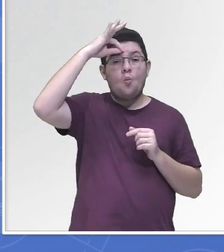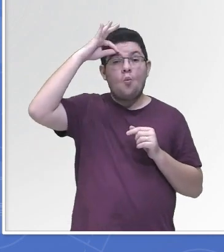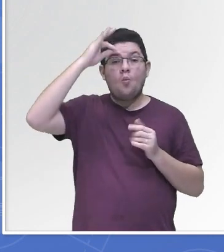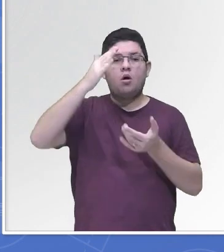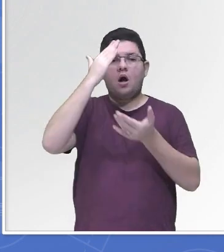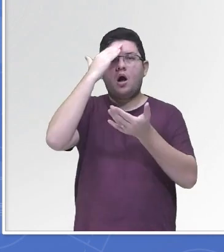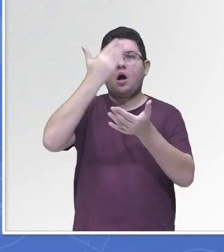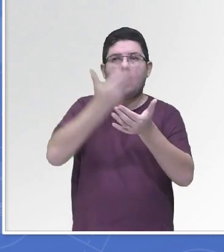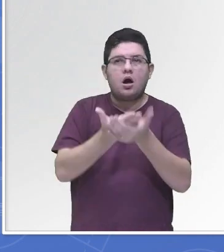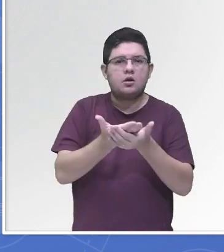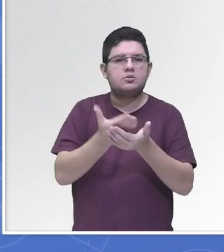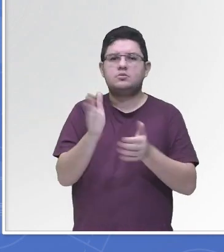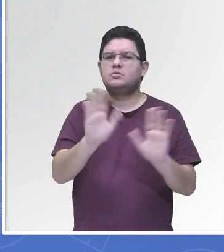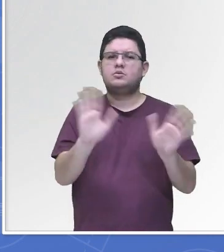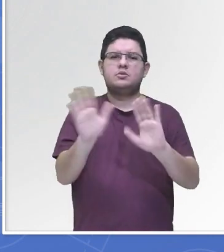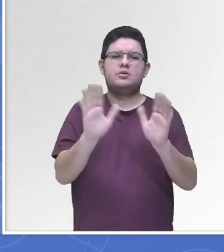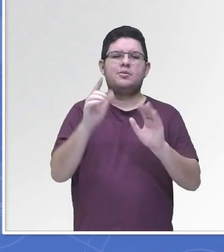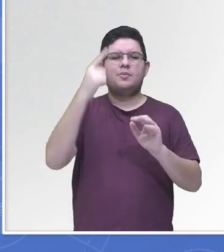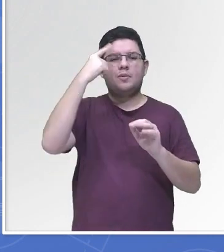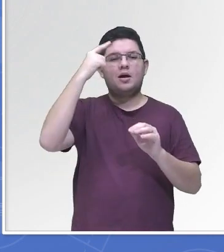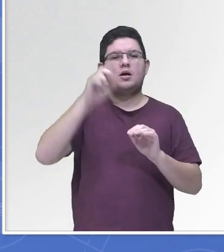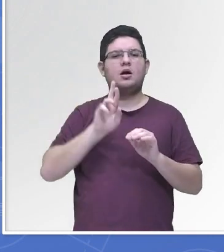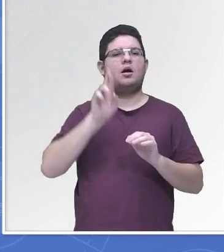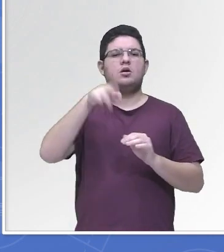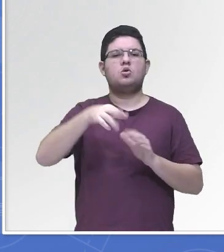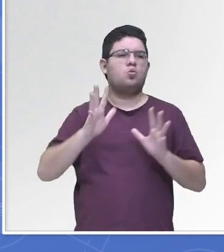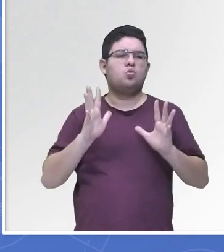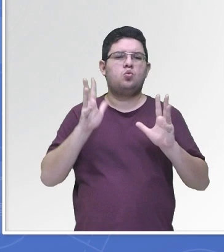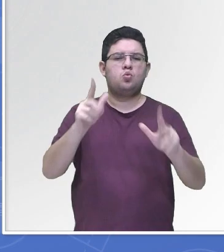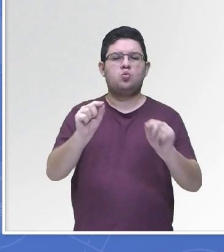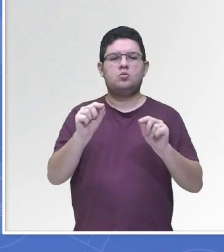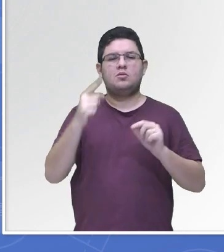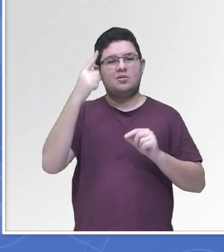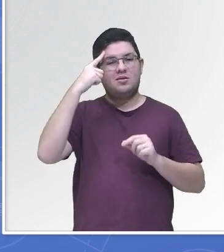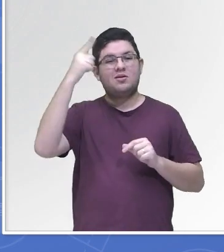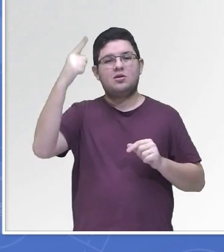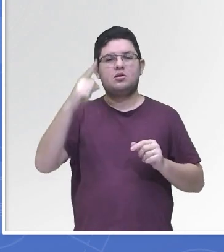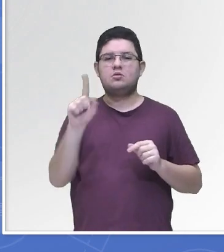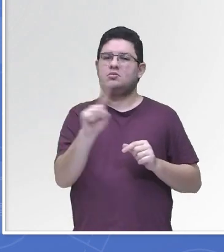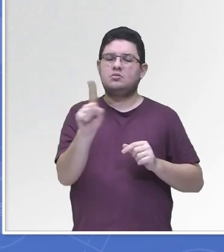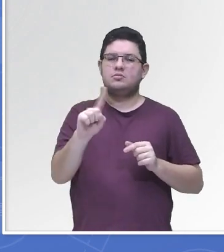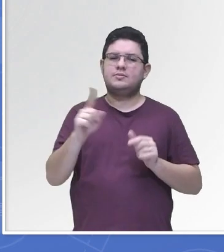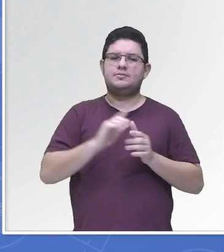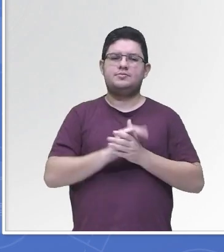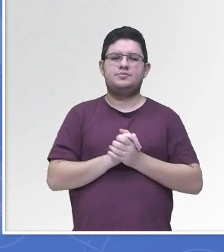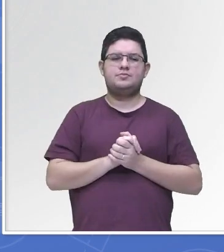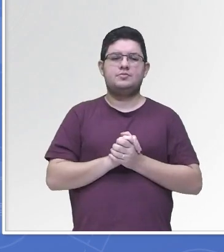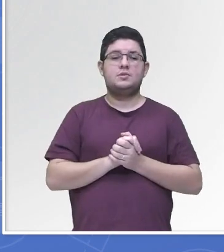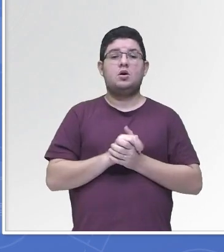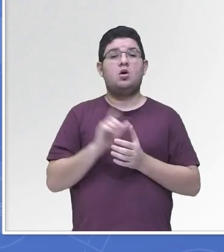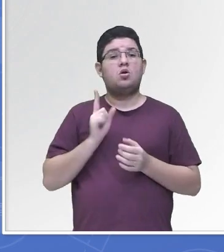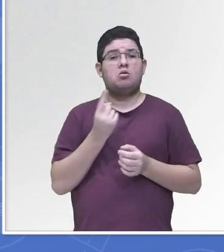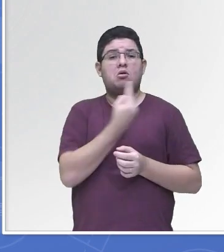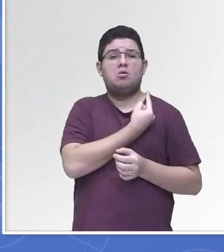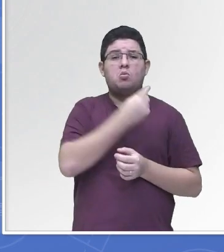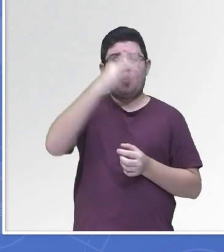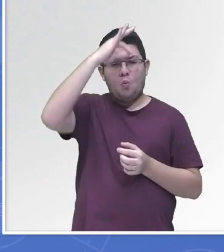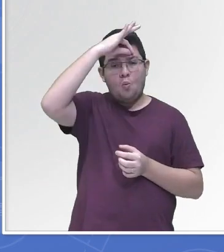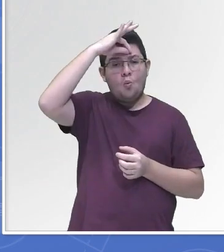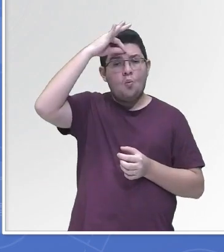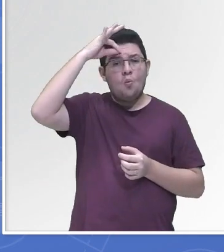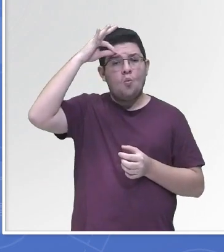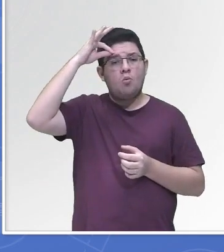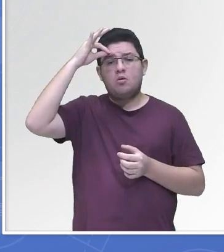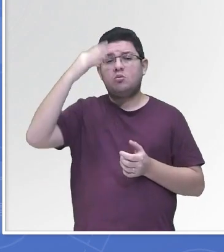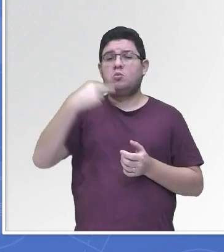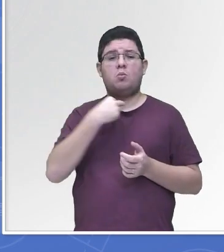ingenuamente, né, que somos racionais, só em decorrência da nossa humanidade. Não podemos ser ingênuos de perceber isso